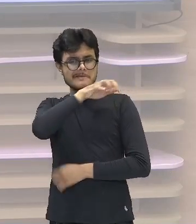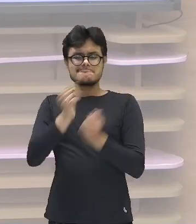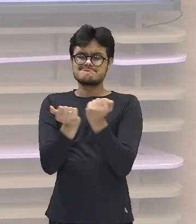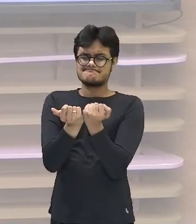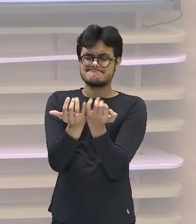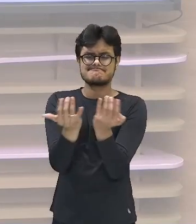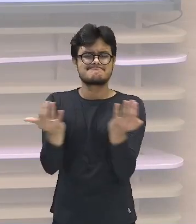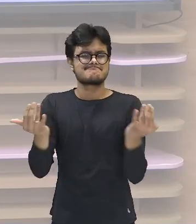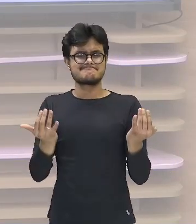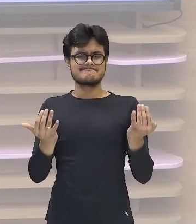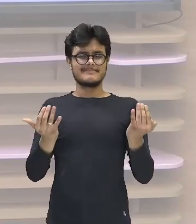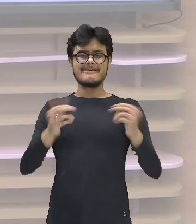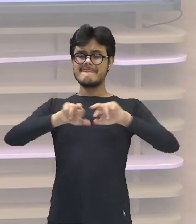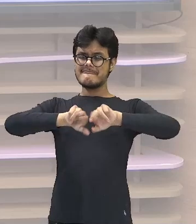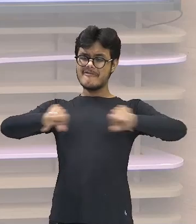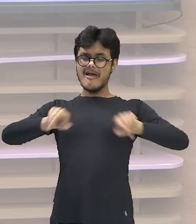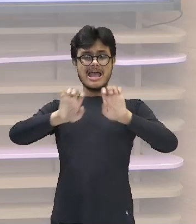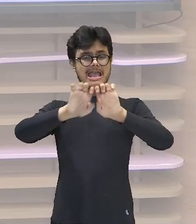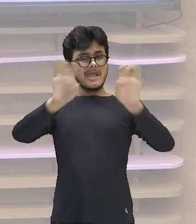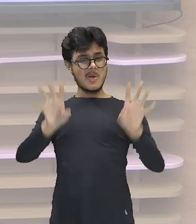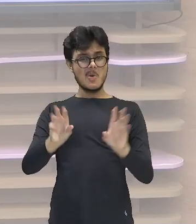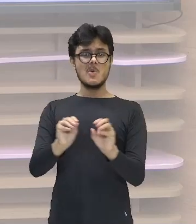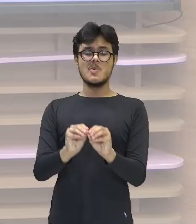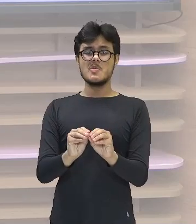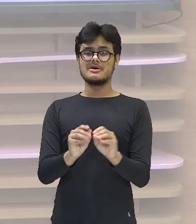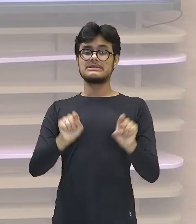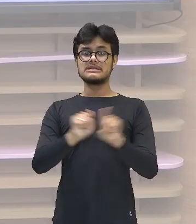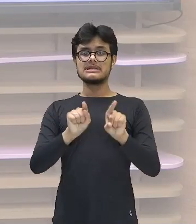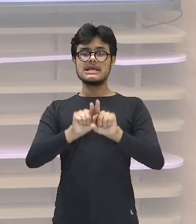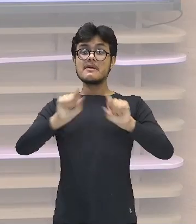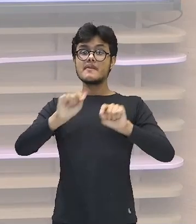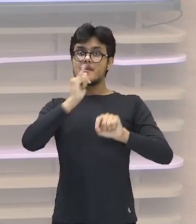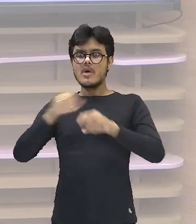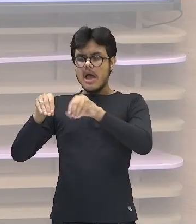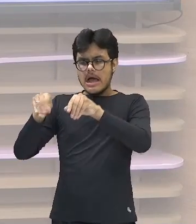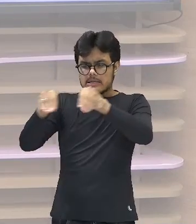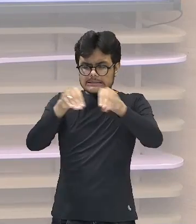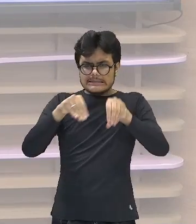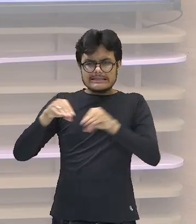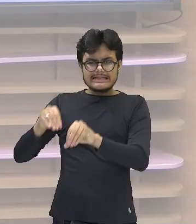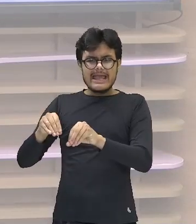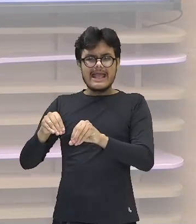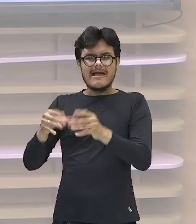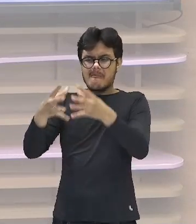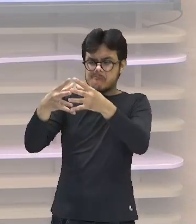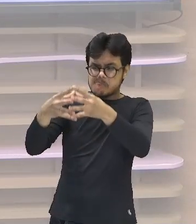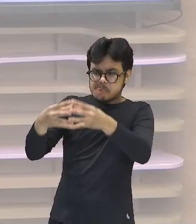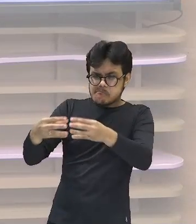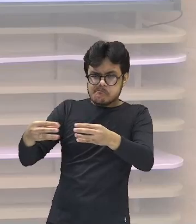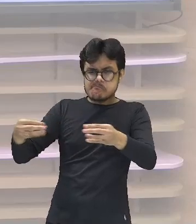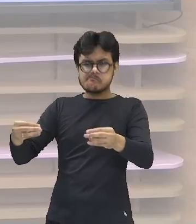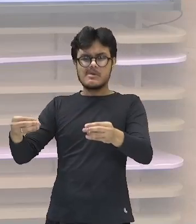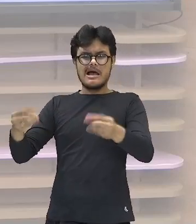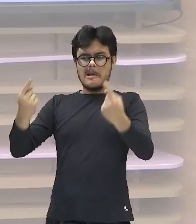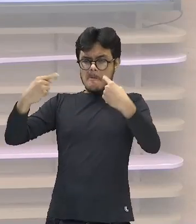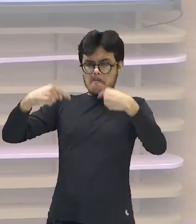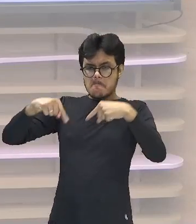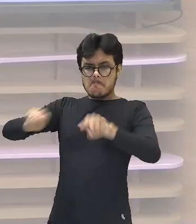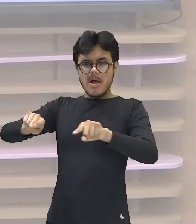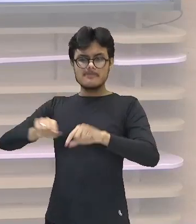sobre a questão da fauna, da flora, o solo também, que foi bastante desgastado em toda essa